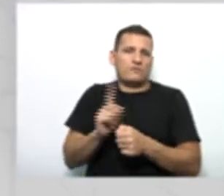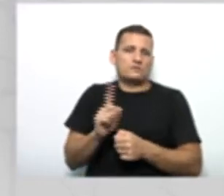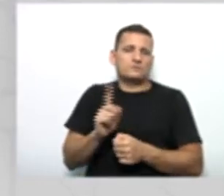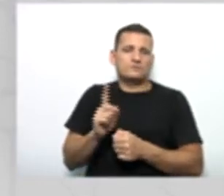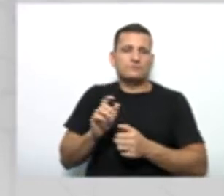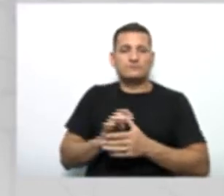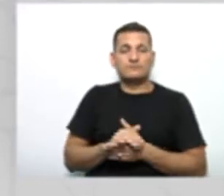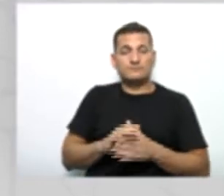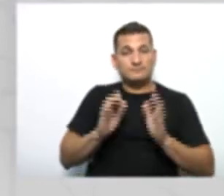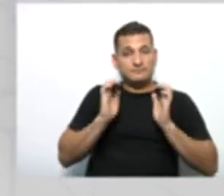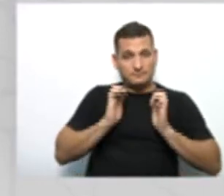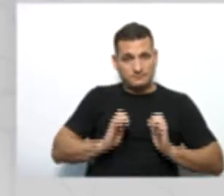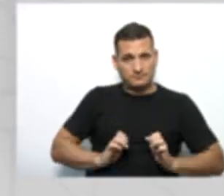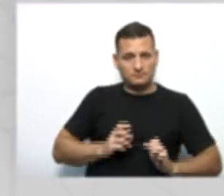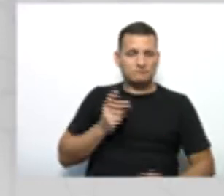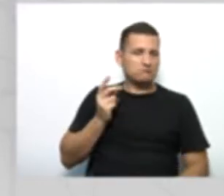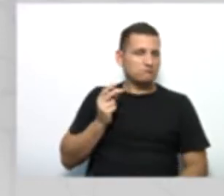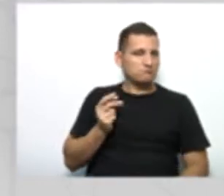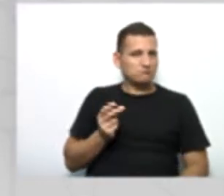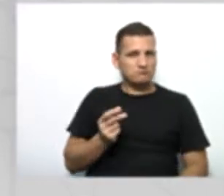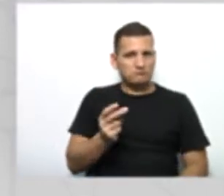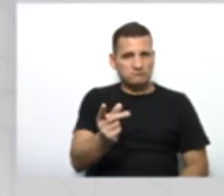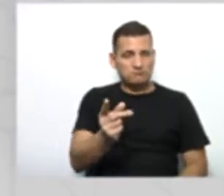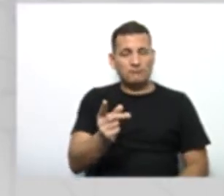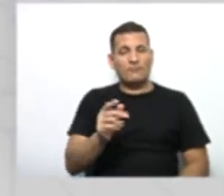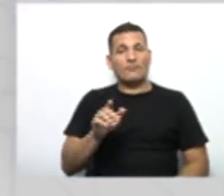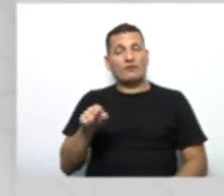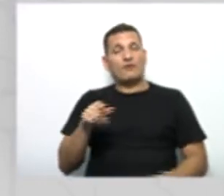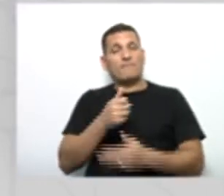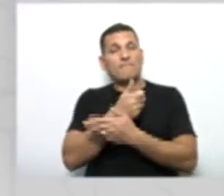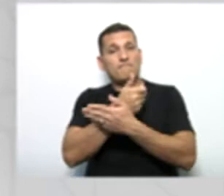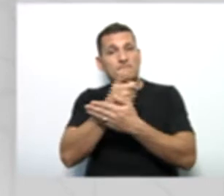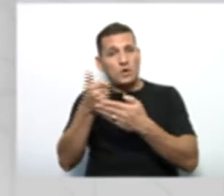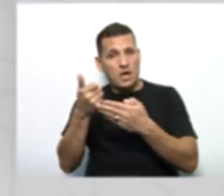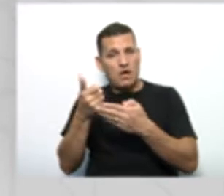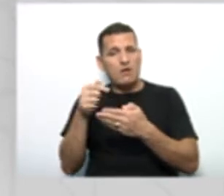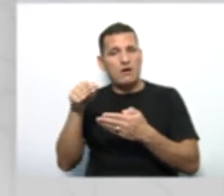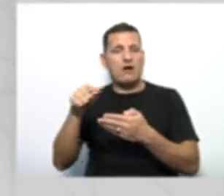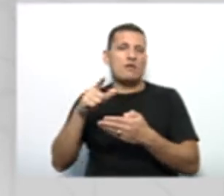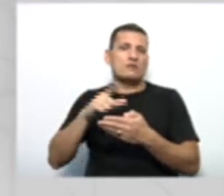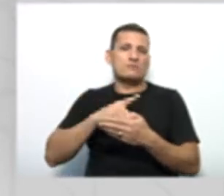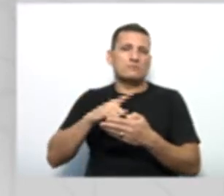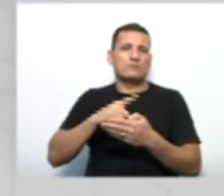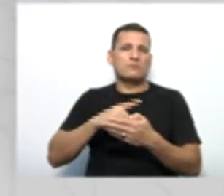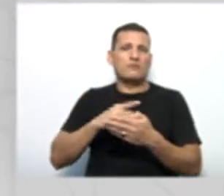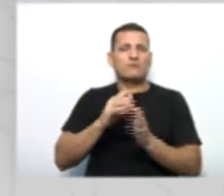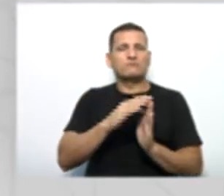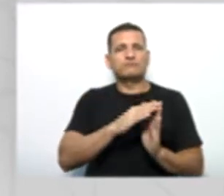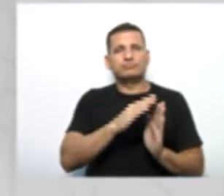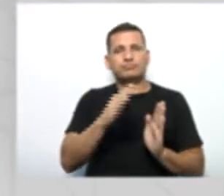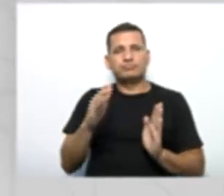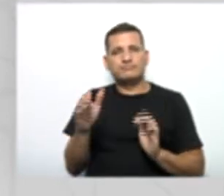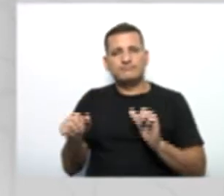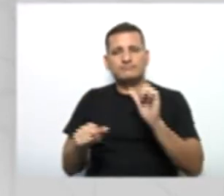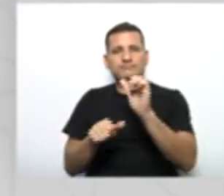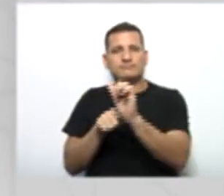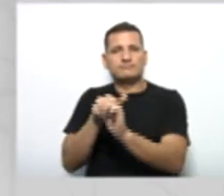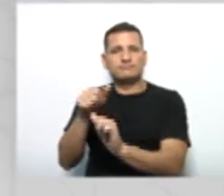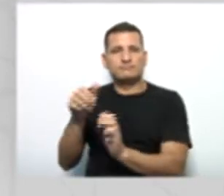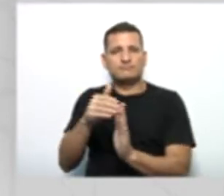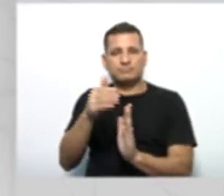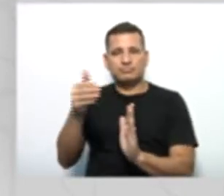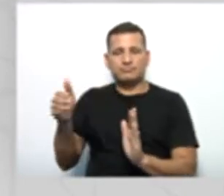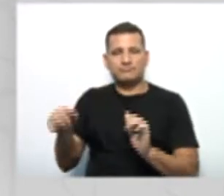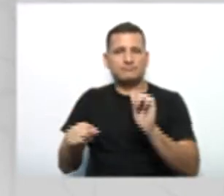permanente e a moral é temporal. Isso quer dizer, a ética ela vale para qualquer tempo, é essa